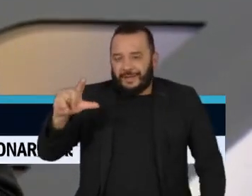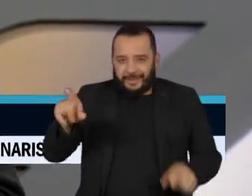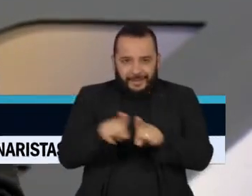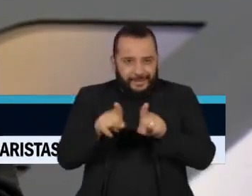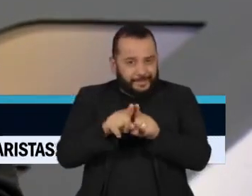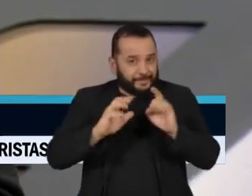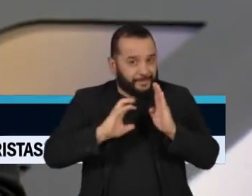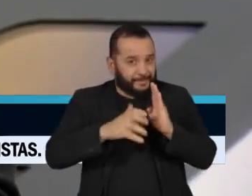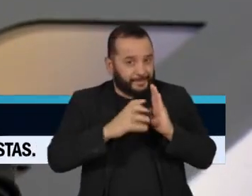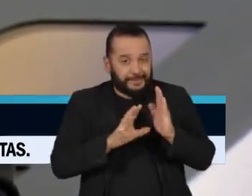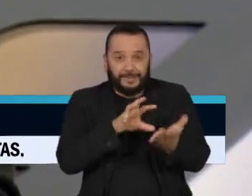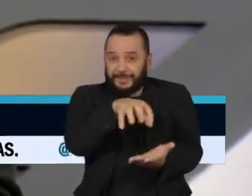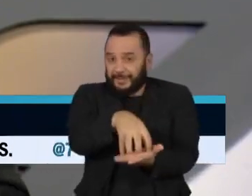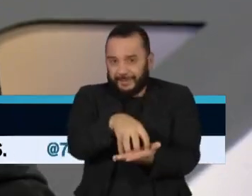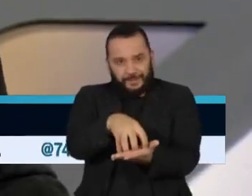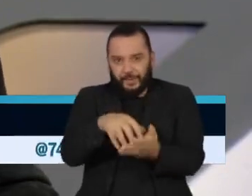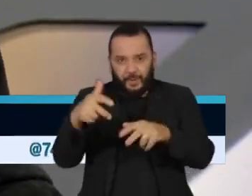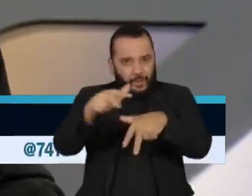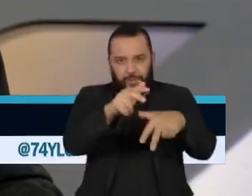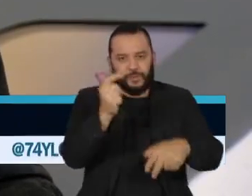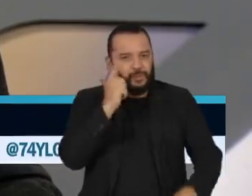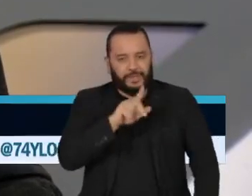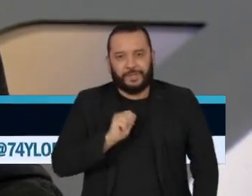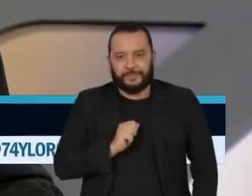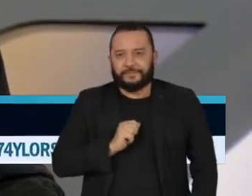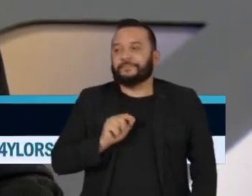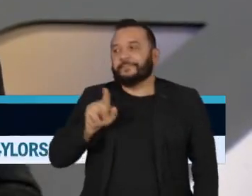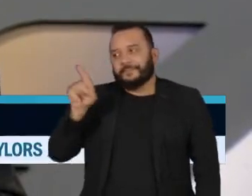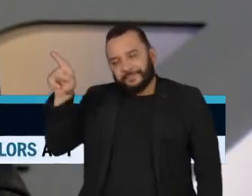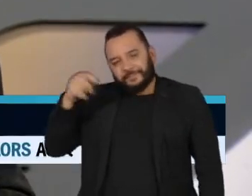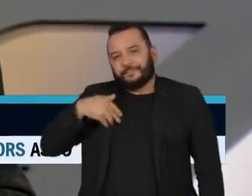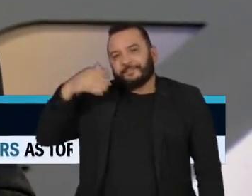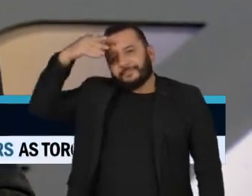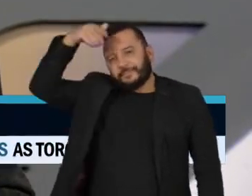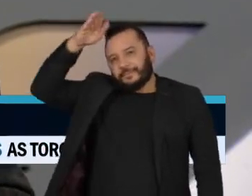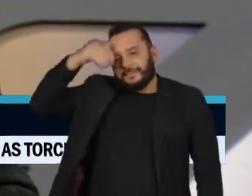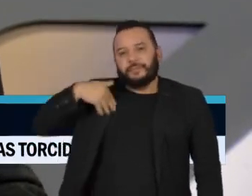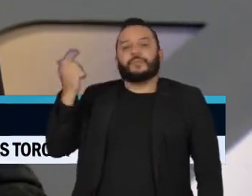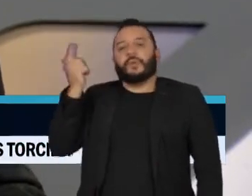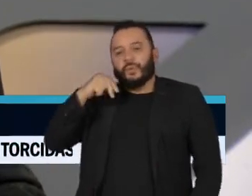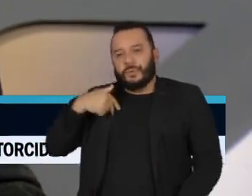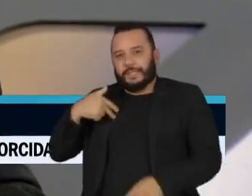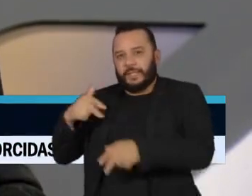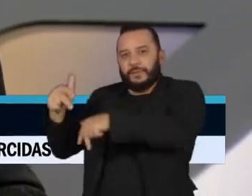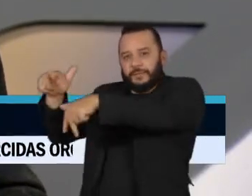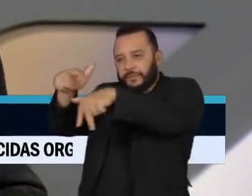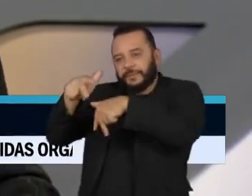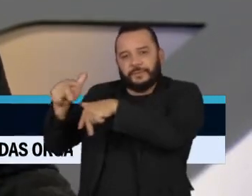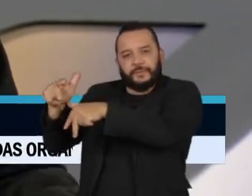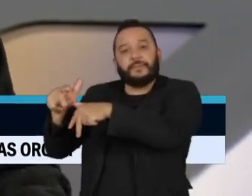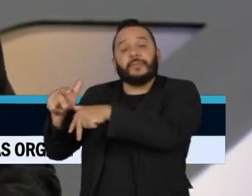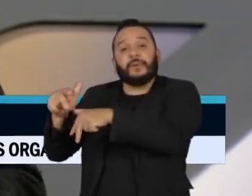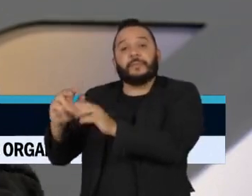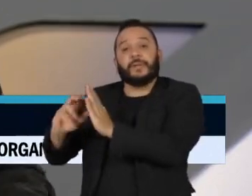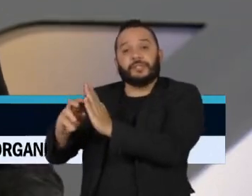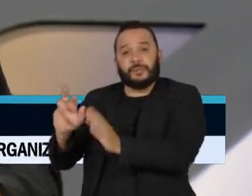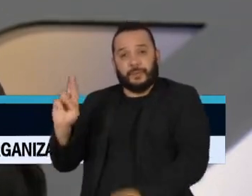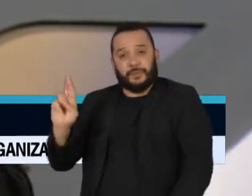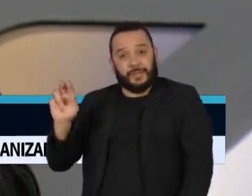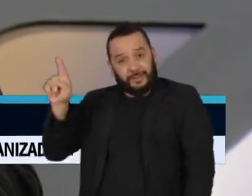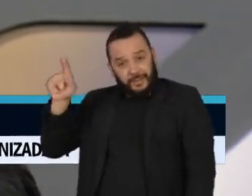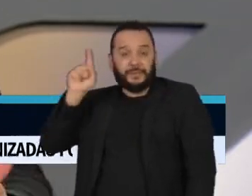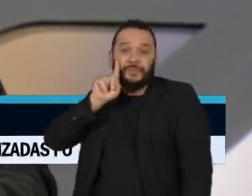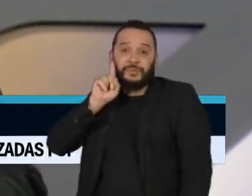no caso do trump ele conseguiu controlar ideologicamente e operacionalmente o Partido Republicano praticamente até